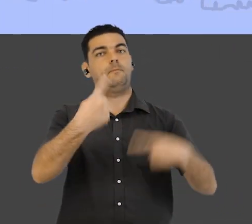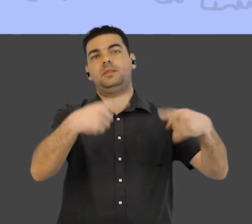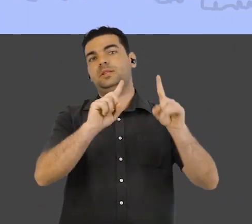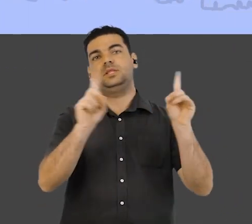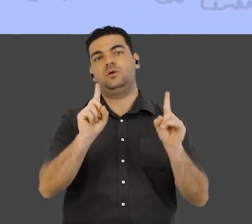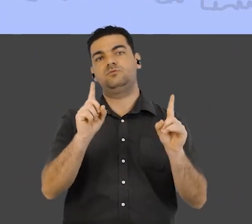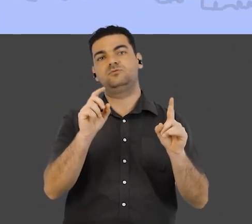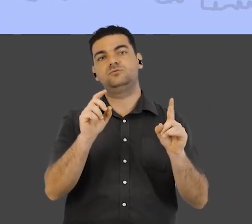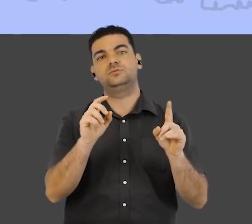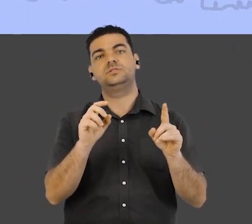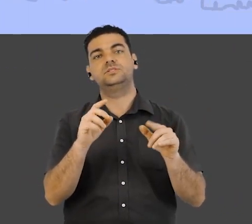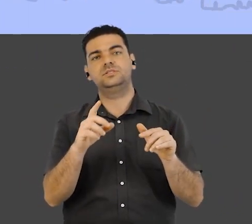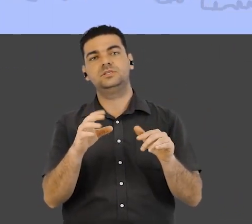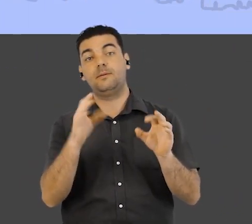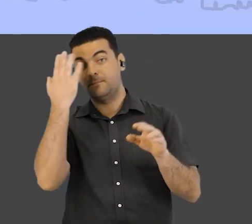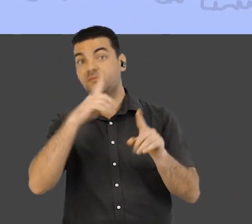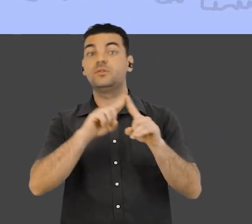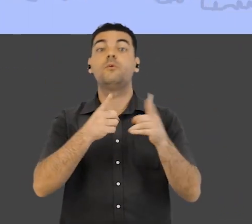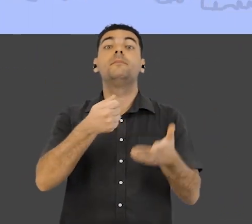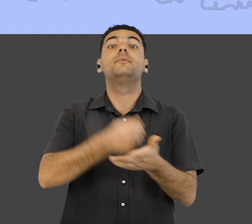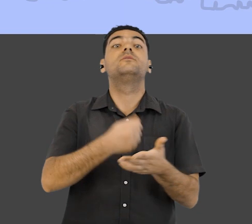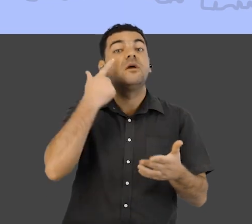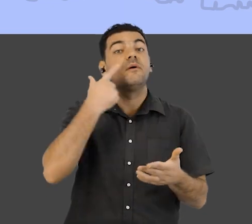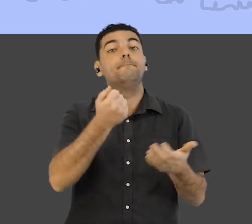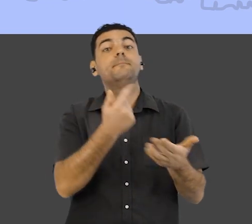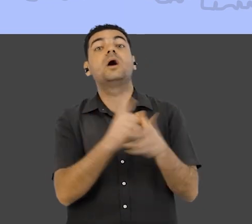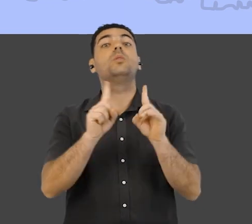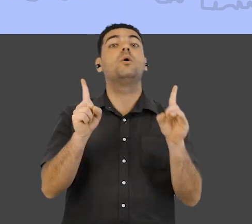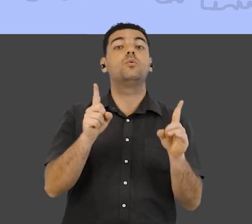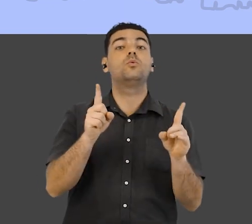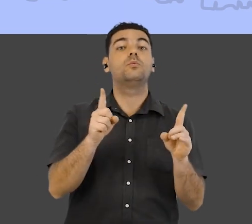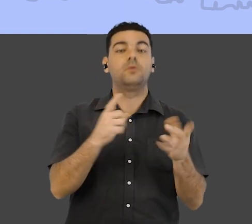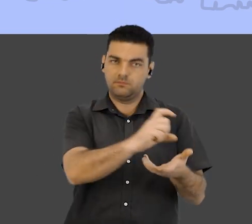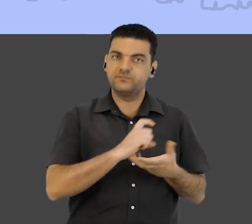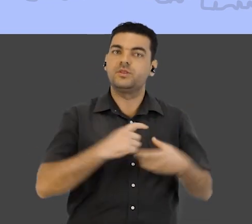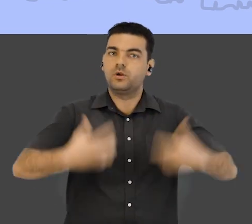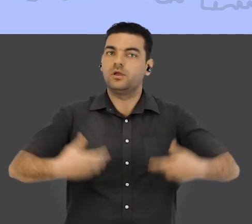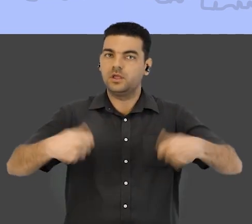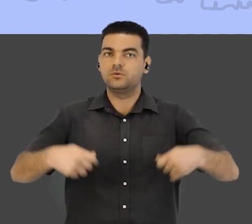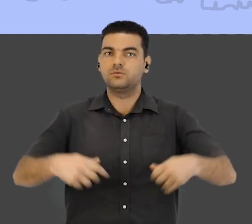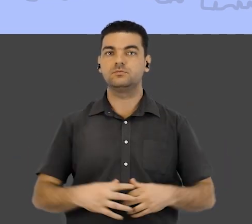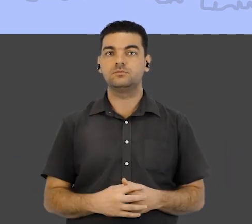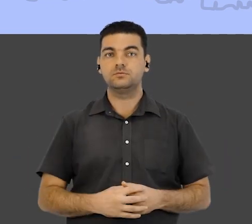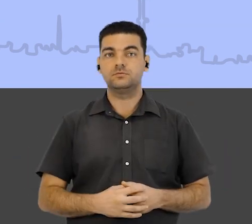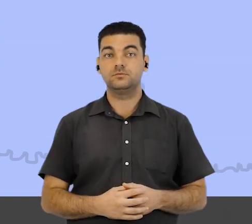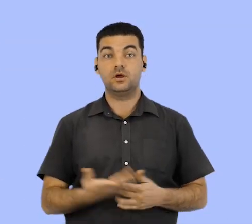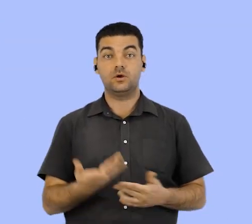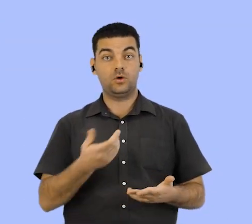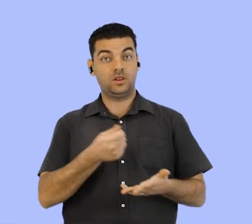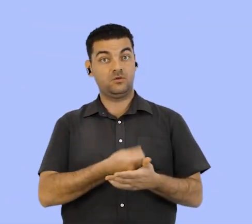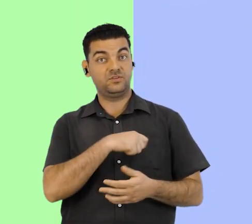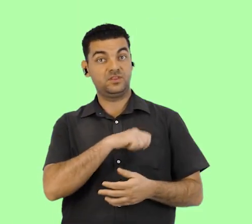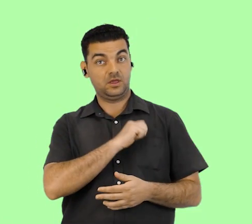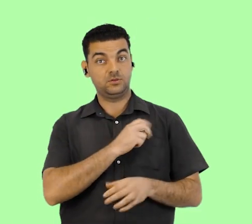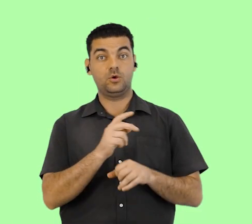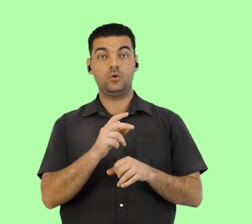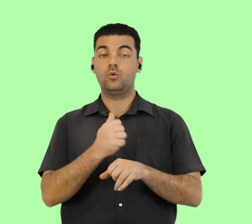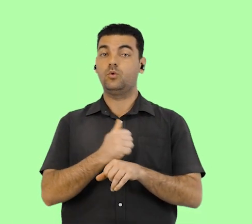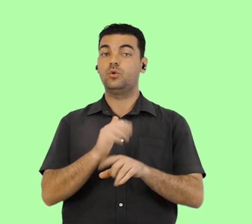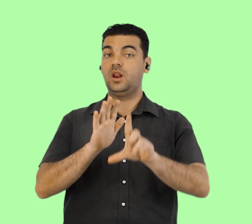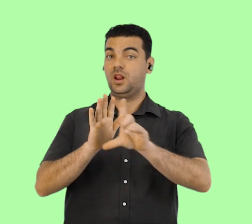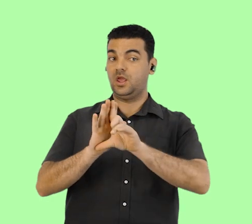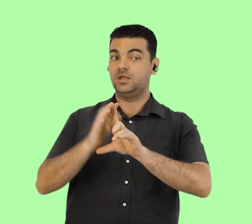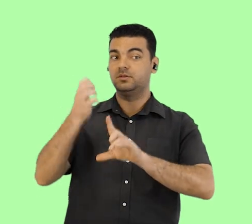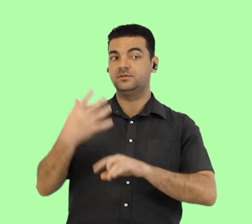para discutir a validade e existência da dívida, mas para executar, ou seja, cobrar um valor que já é devido. O processo de execução fiscal é regulado por uma